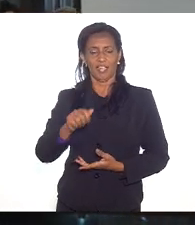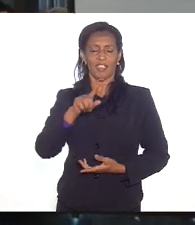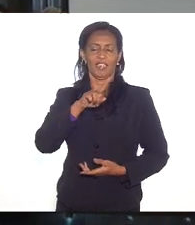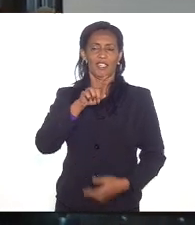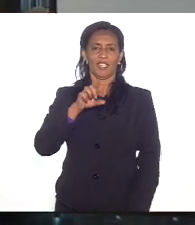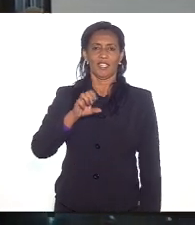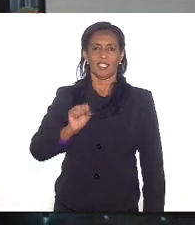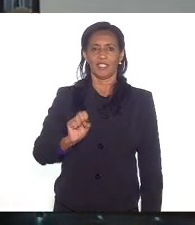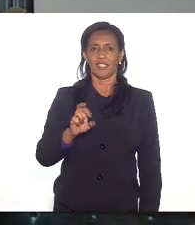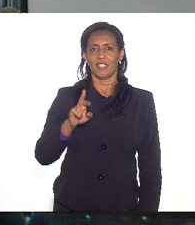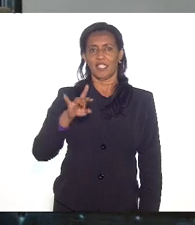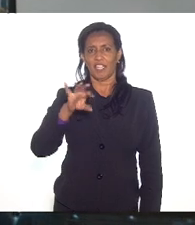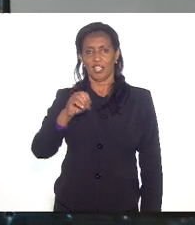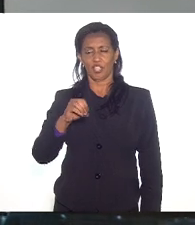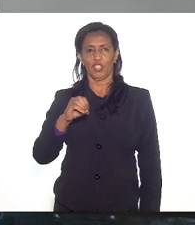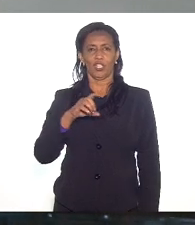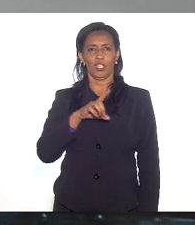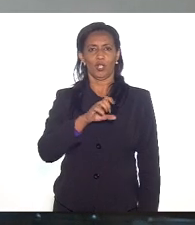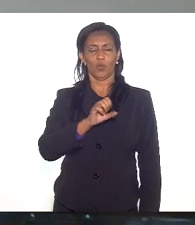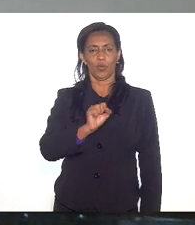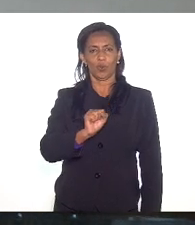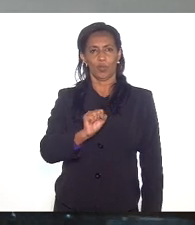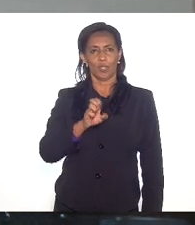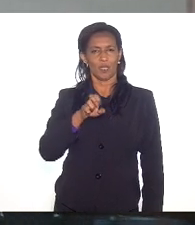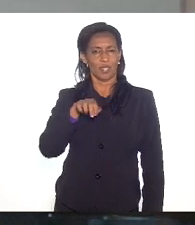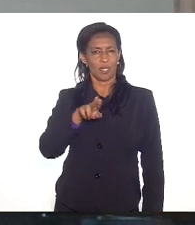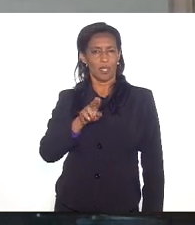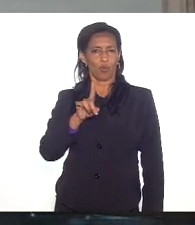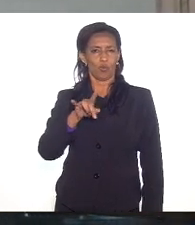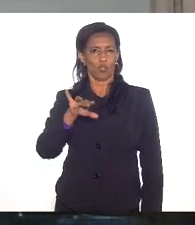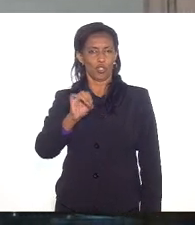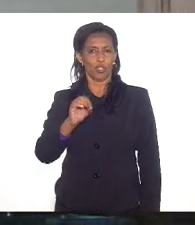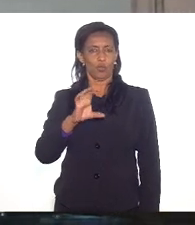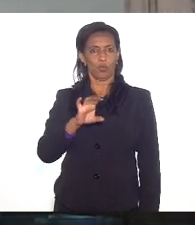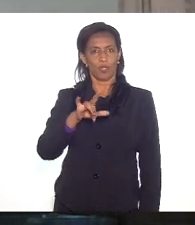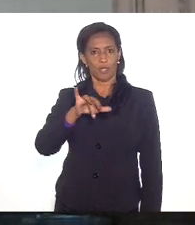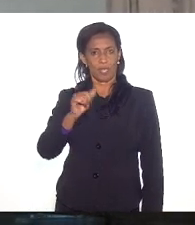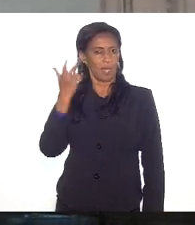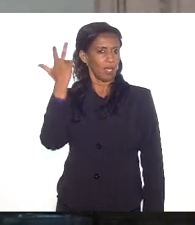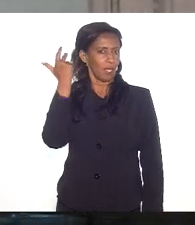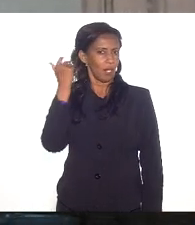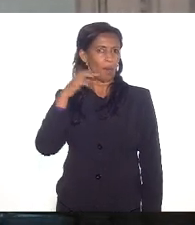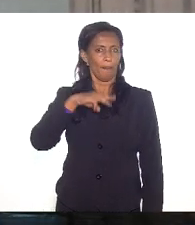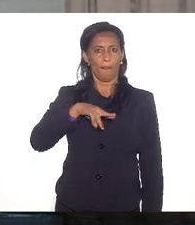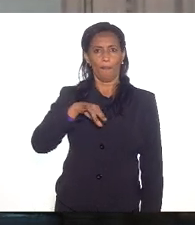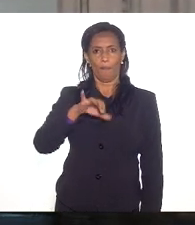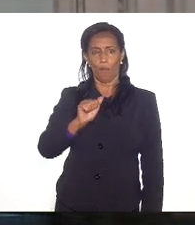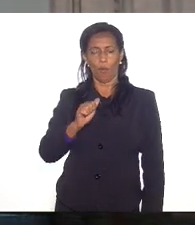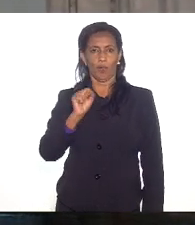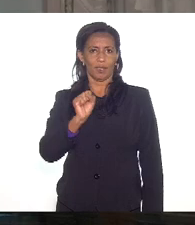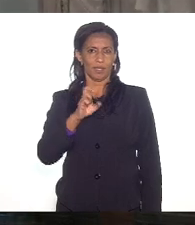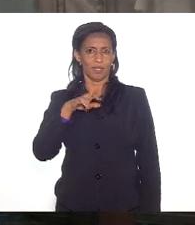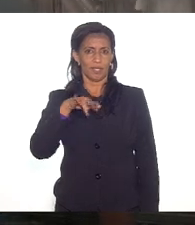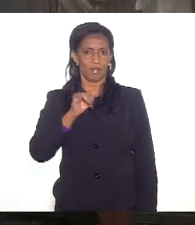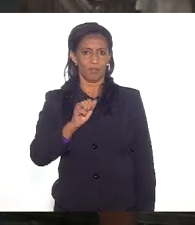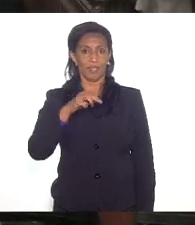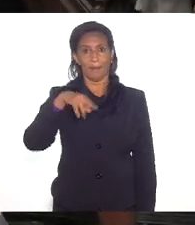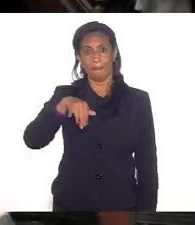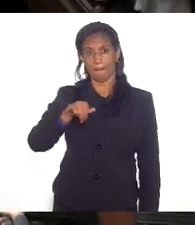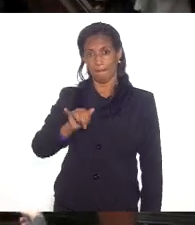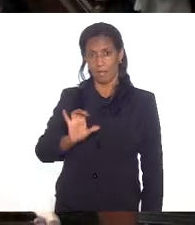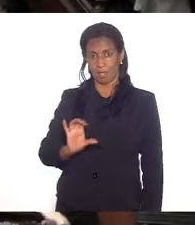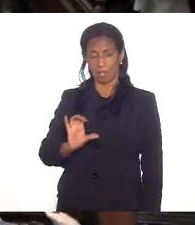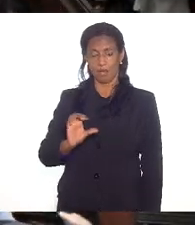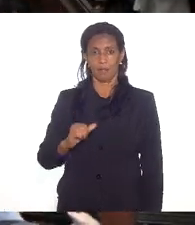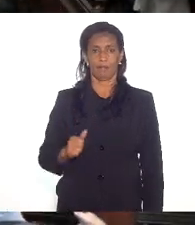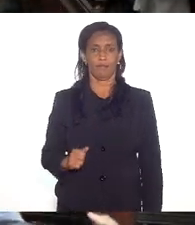Serginho Marcelo do seu Dino Célia e ele o amar Mônica Flávio serafini link